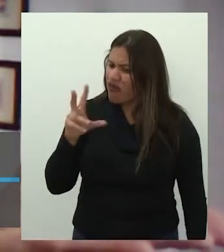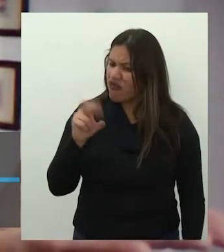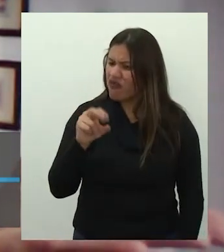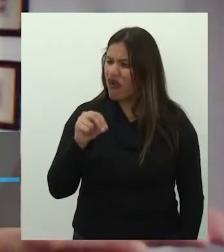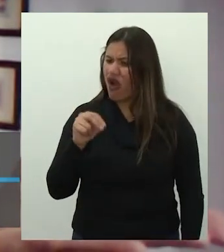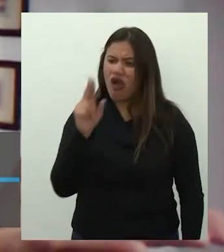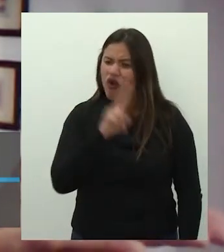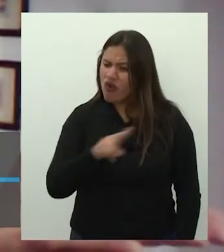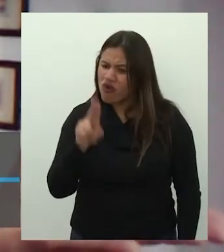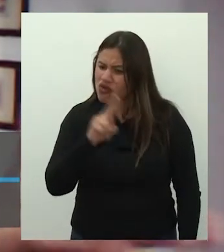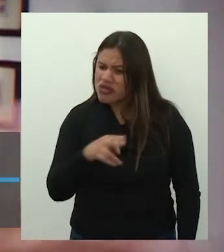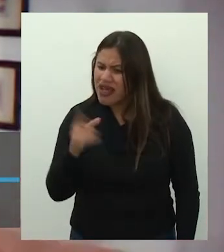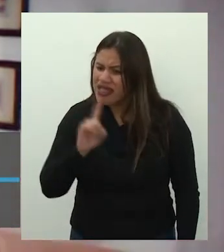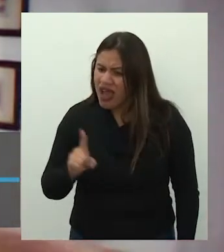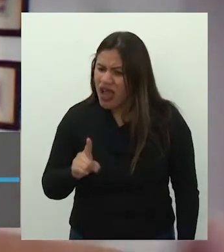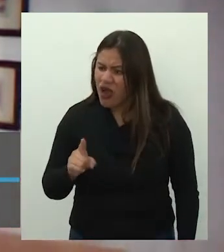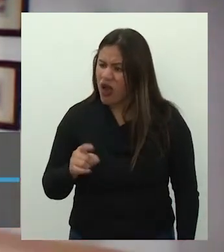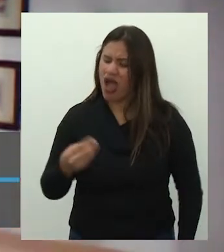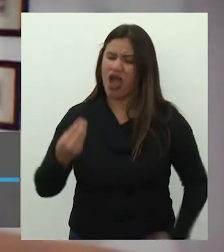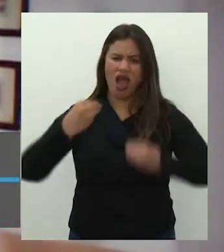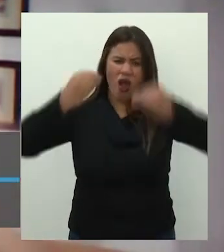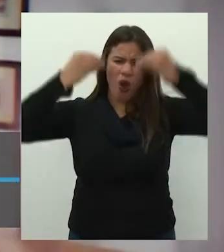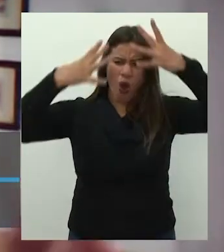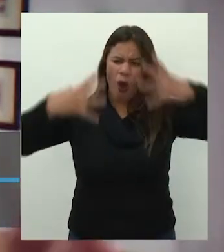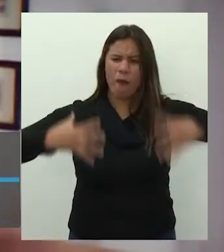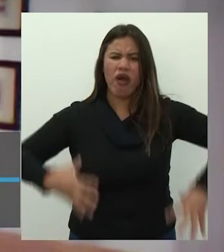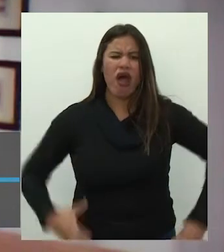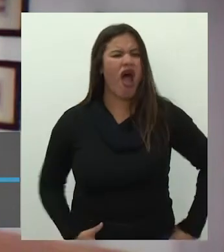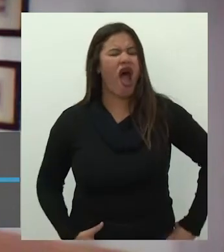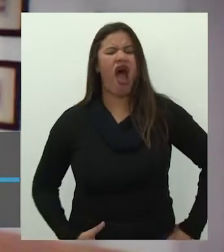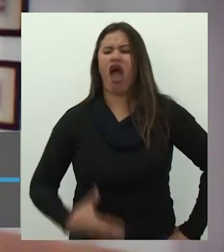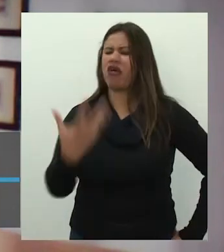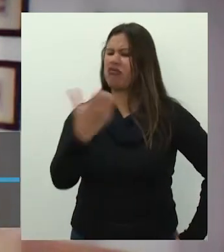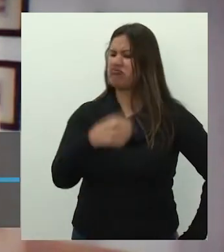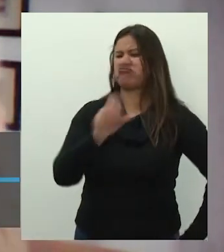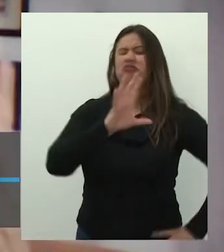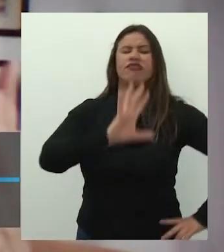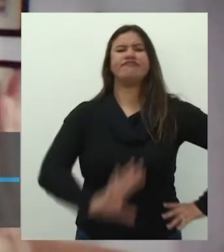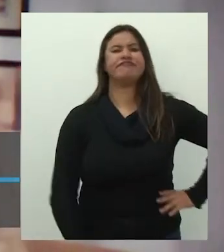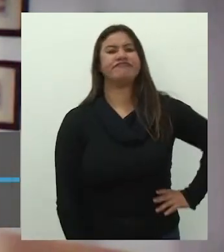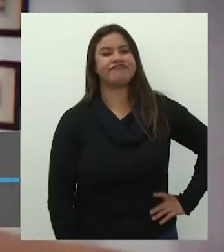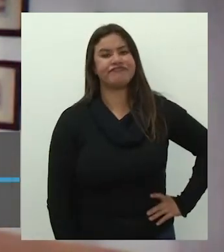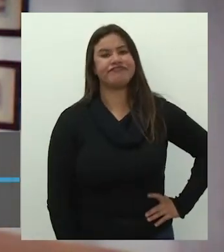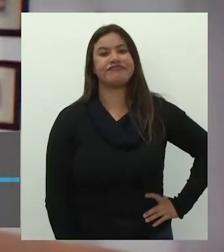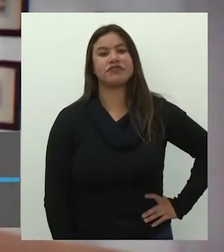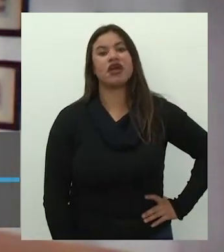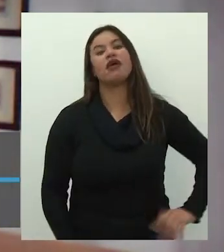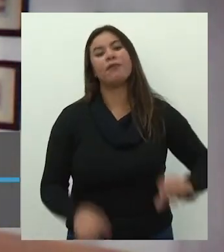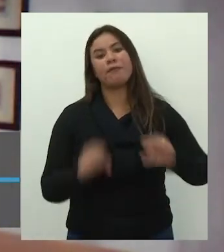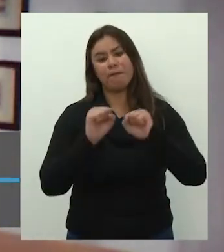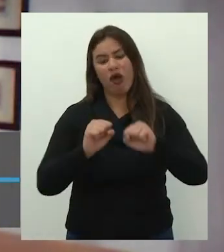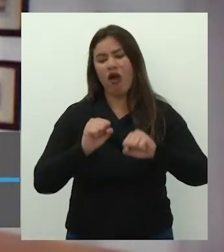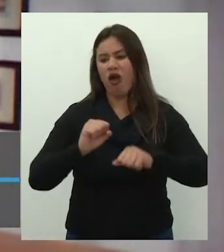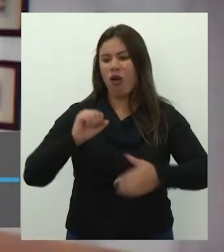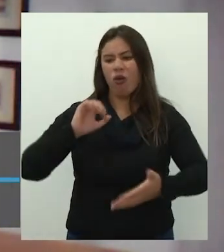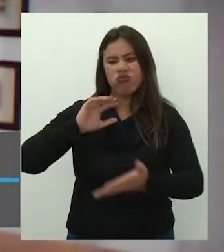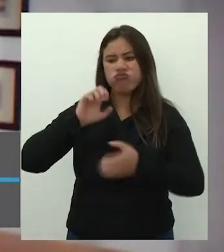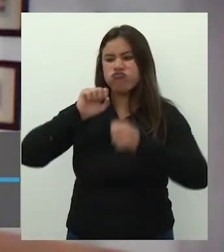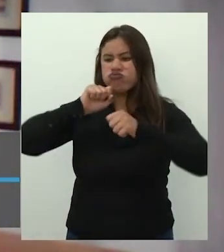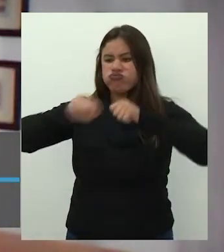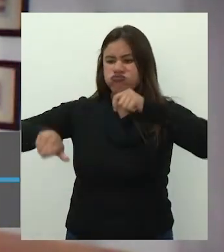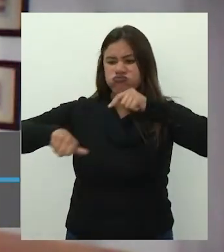fazer isso para mim? Que absurdo, que não sei o quê. E aí pode falar coisas desagradáveis